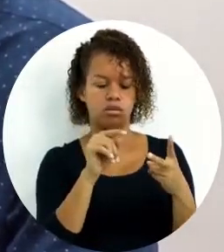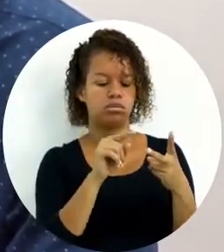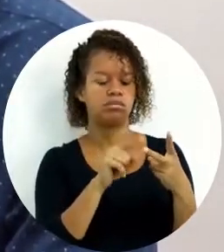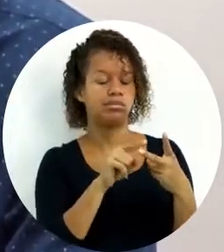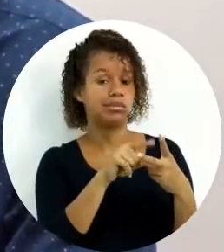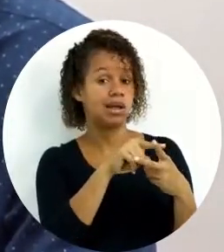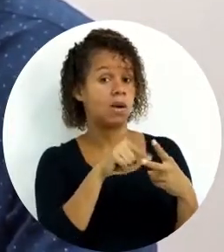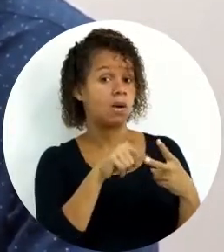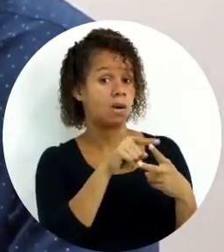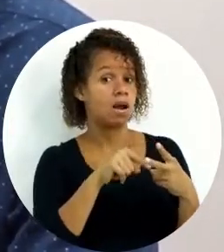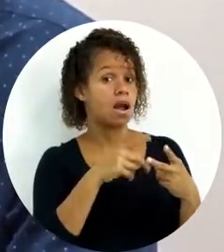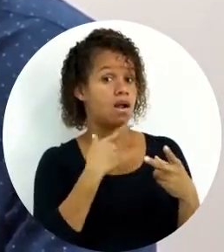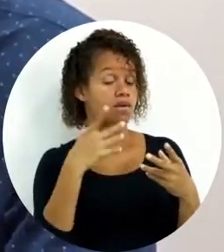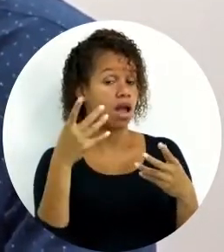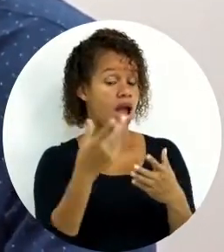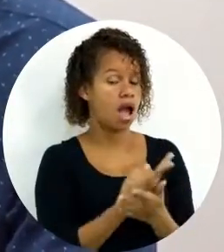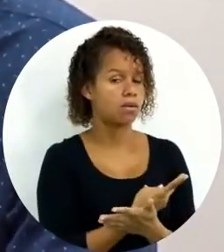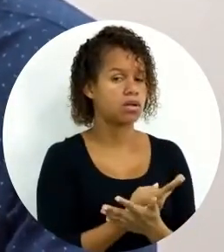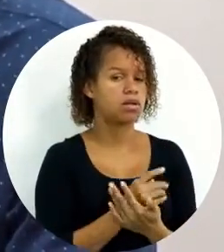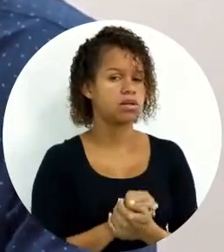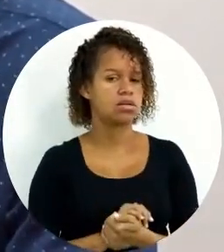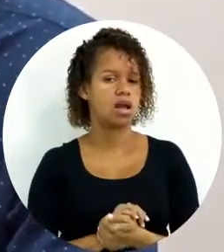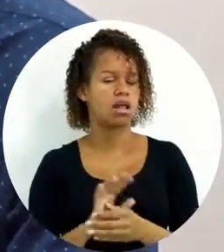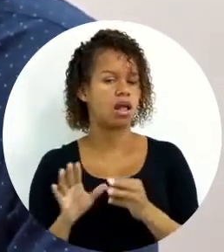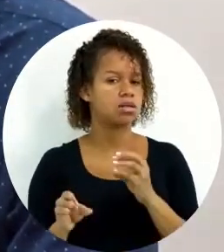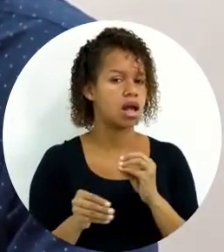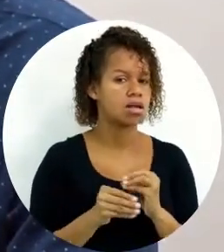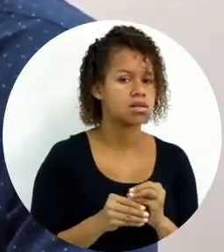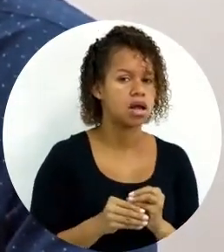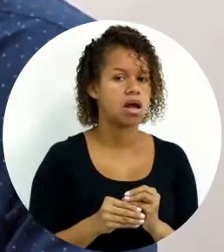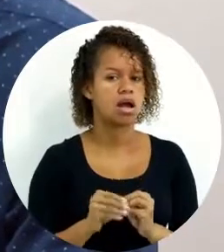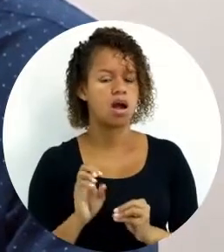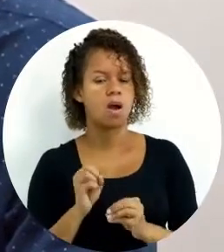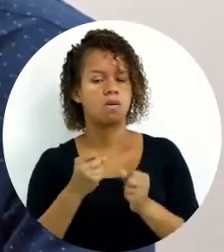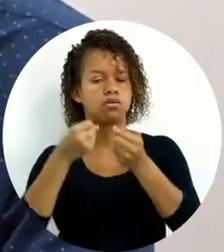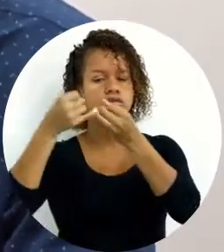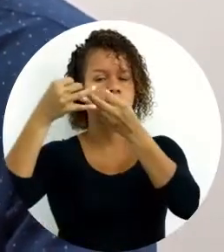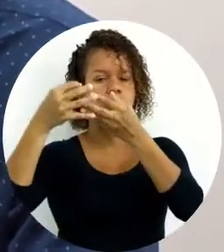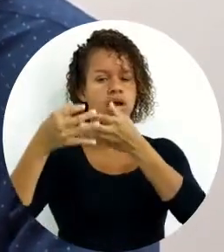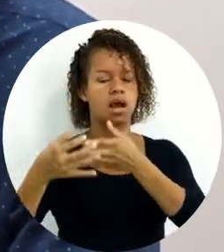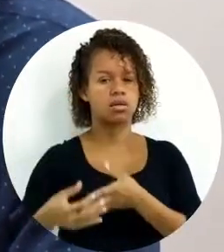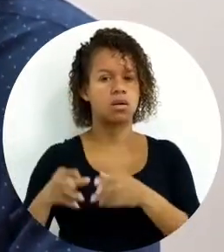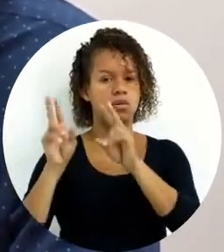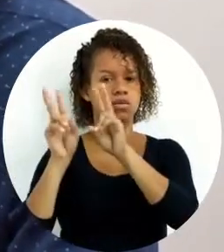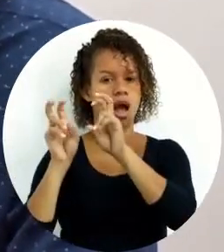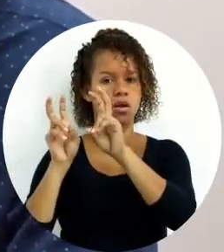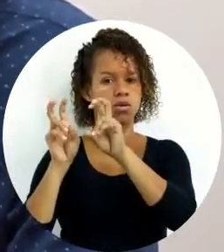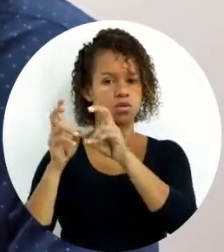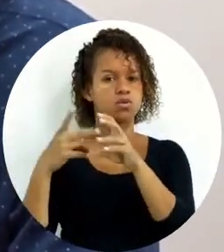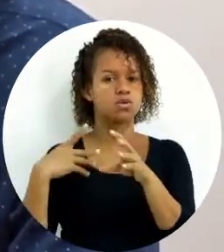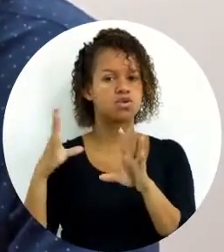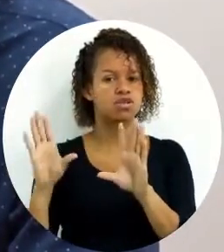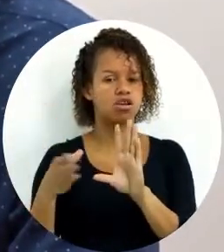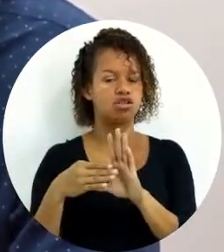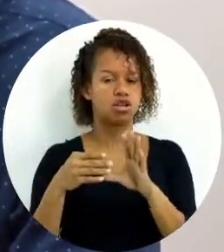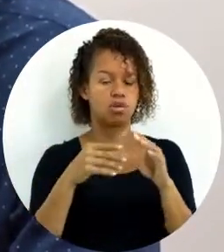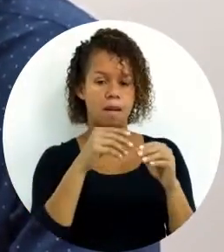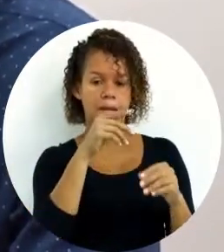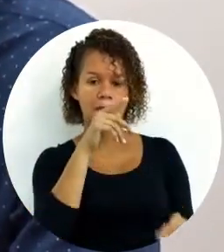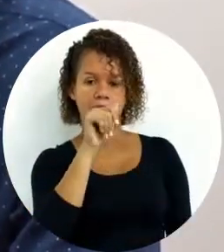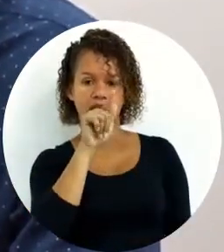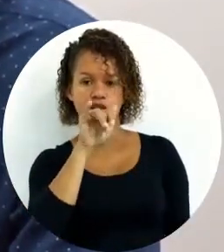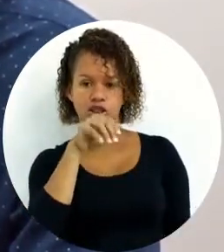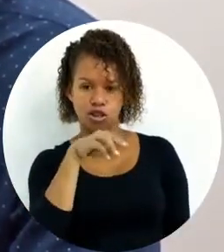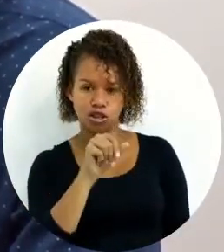é realizada a indexação ou discriminação dos assuntos que estejam numa página